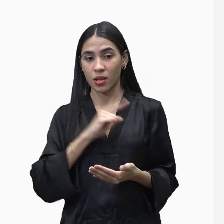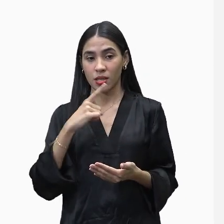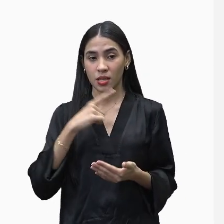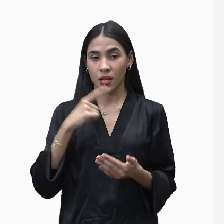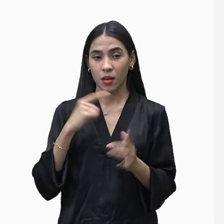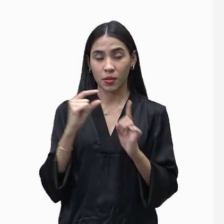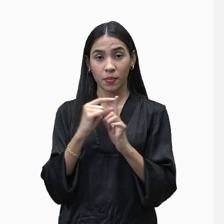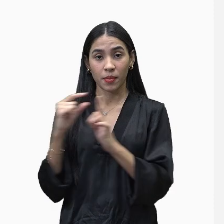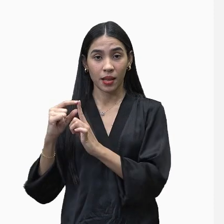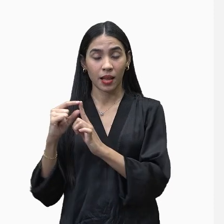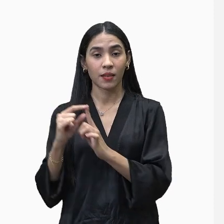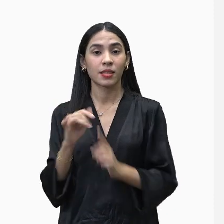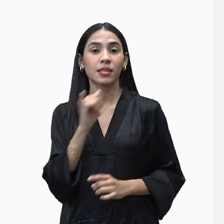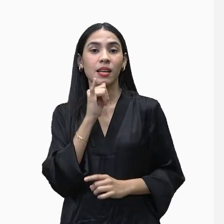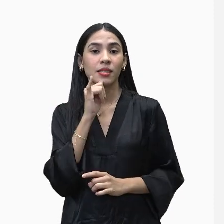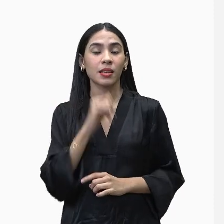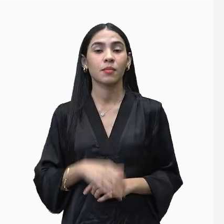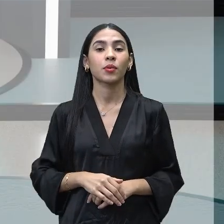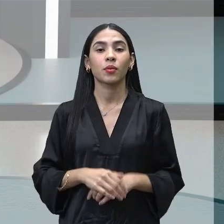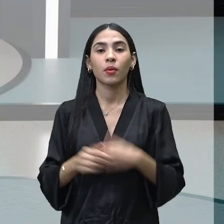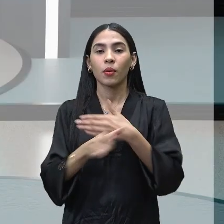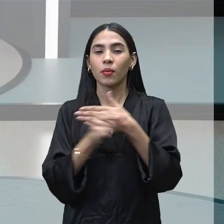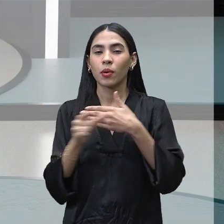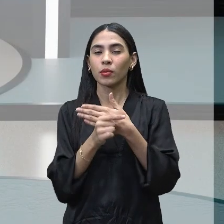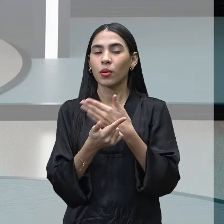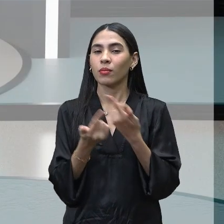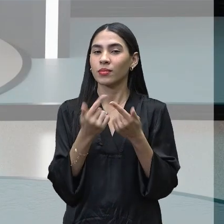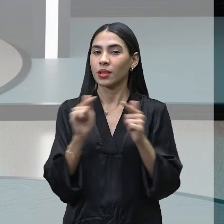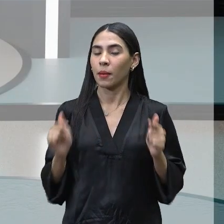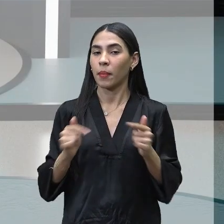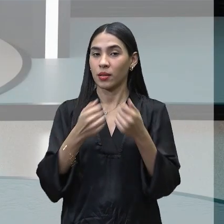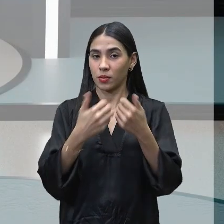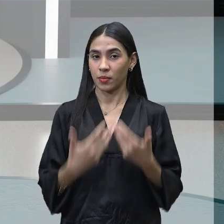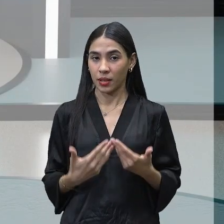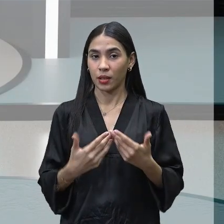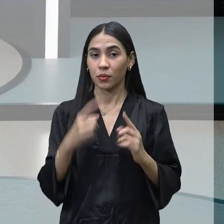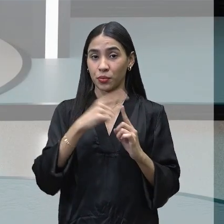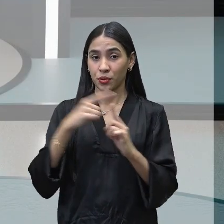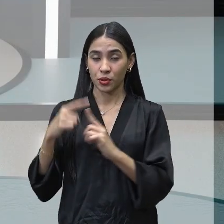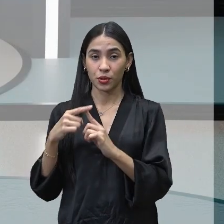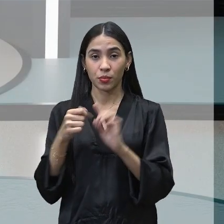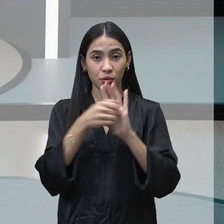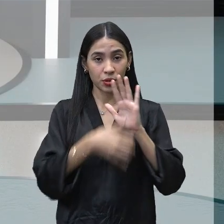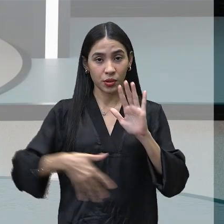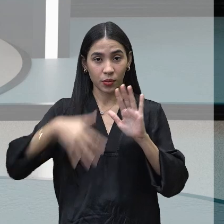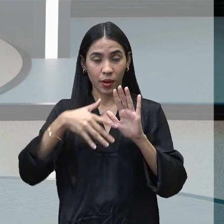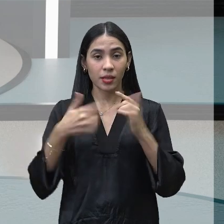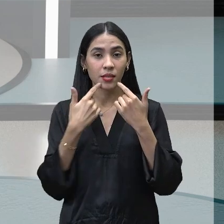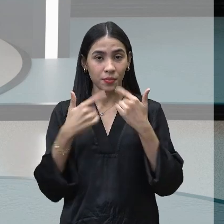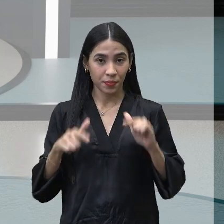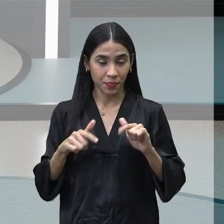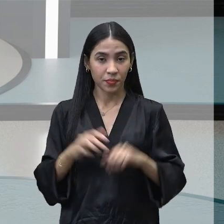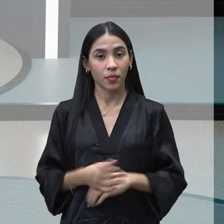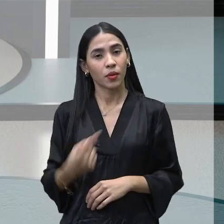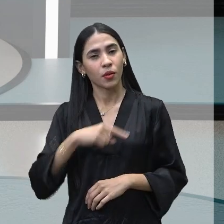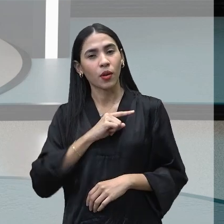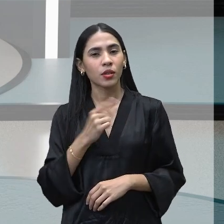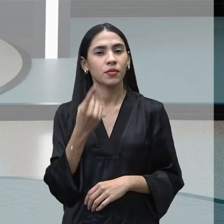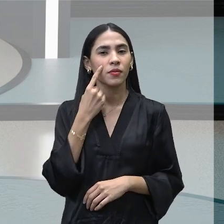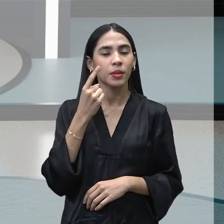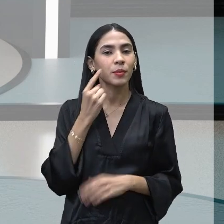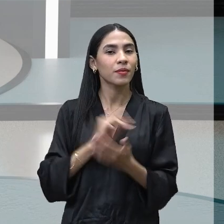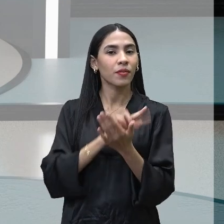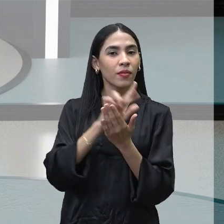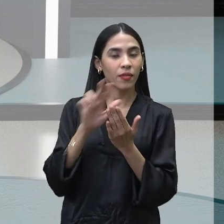palavras de um gramático falando sobre esse tipo de figura, certo? Esse tipo de figura de linguagem. Vimos que existem vários